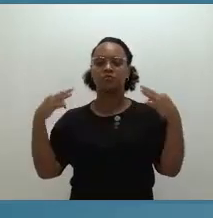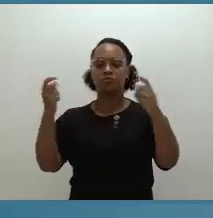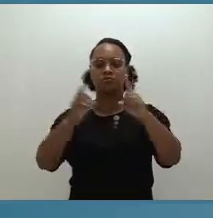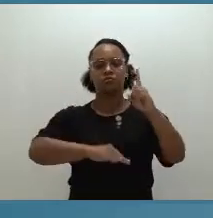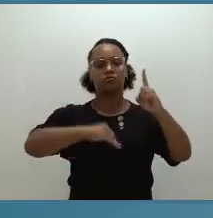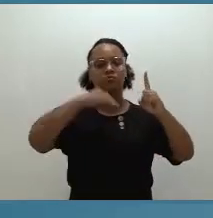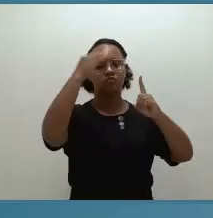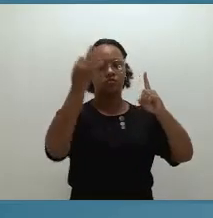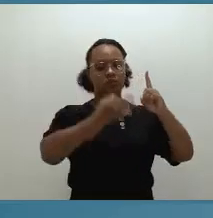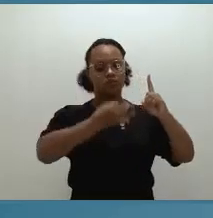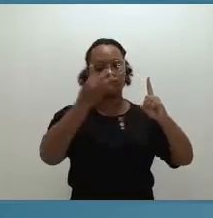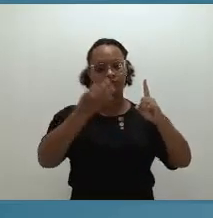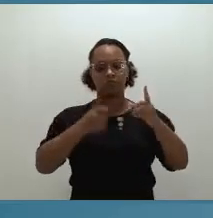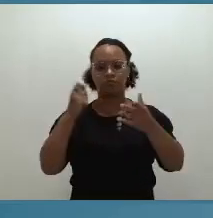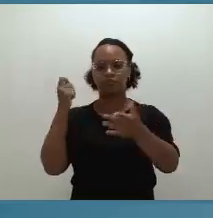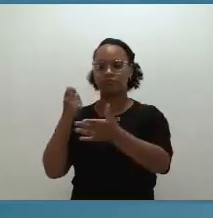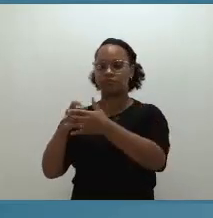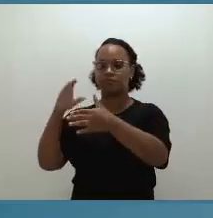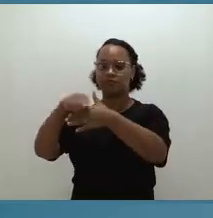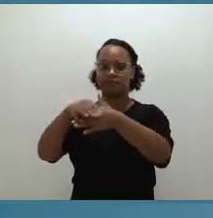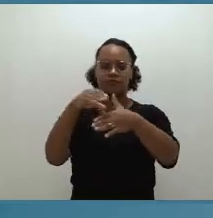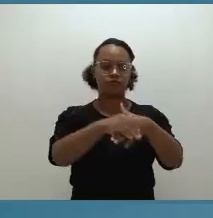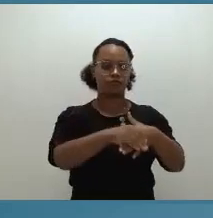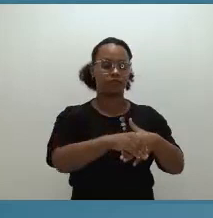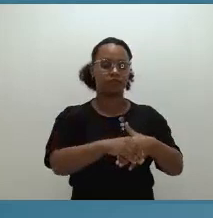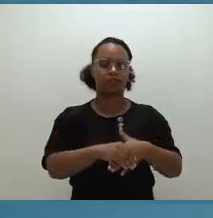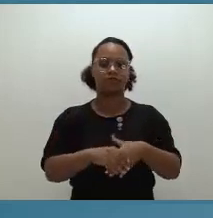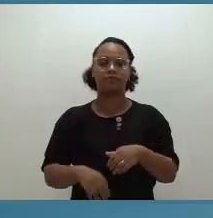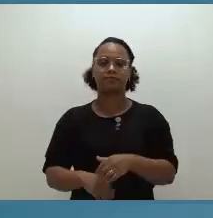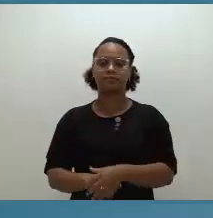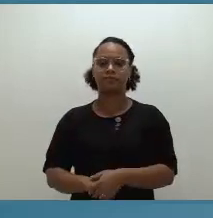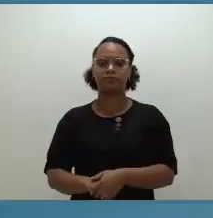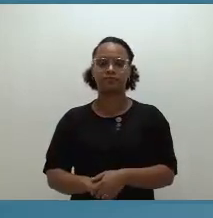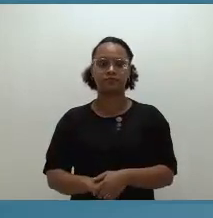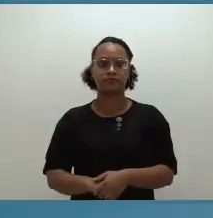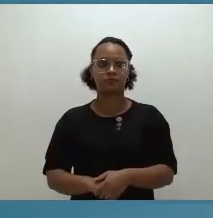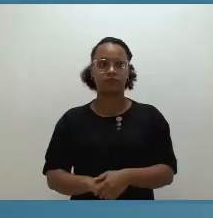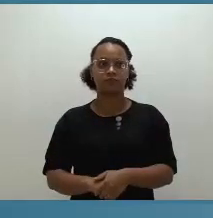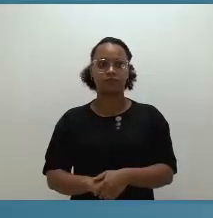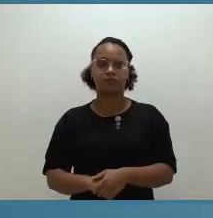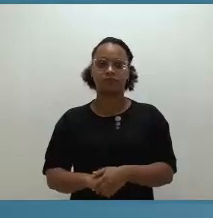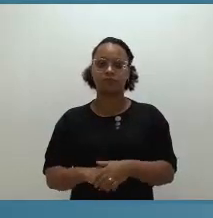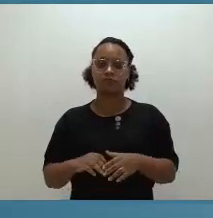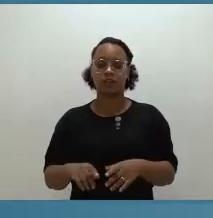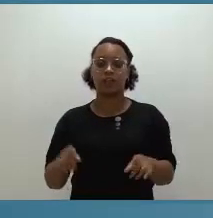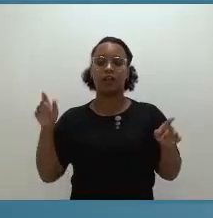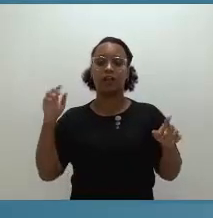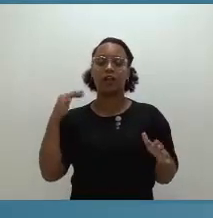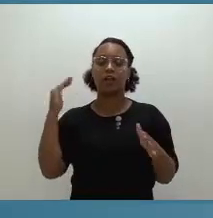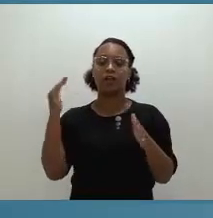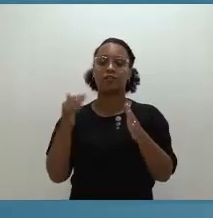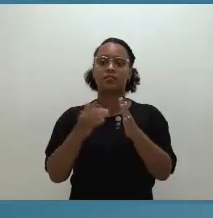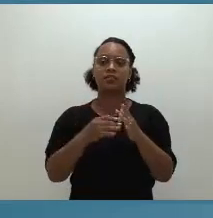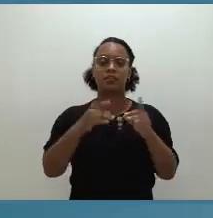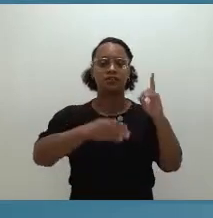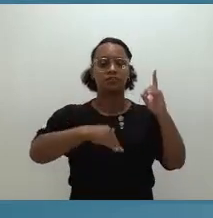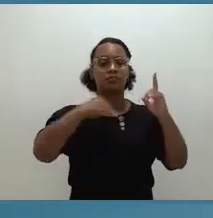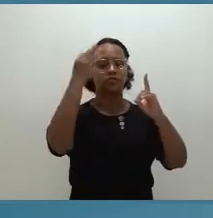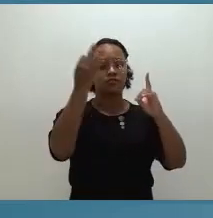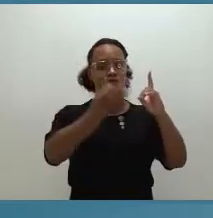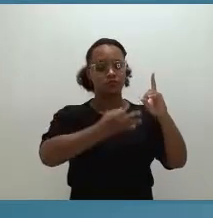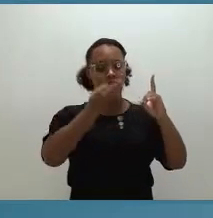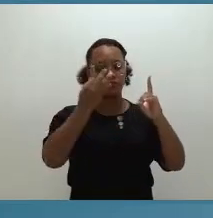voto, inclusive os desembargadores que por situações justificadas, devidamente